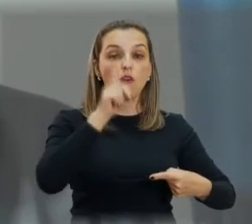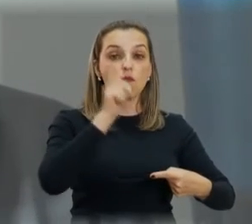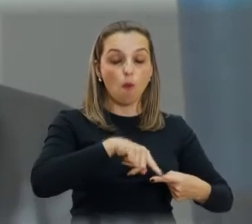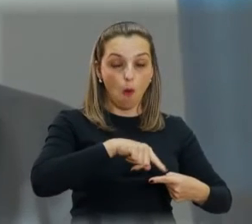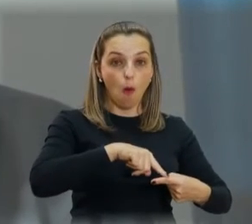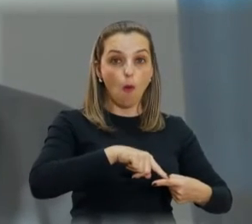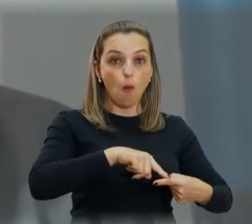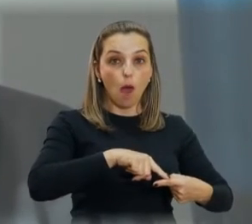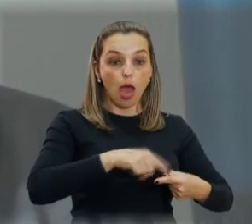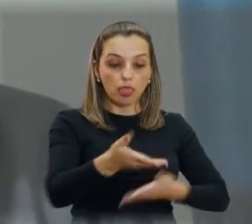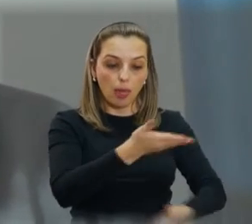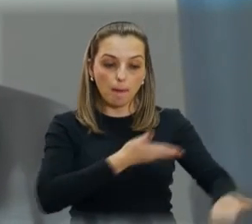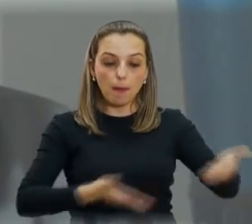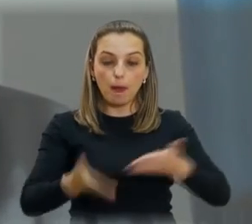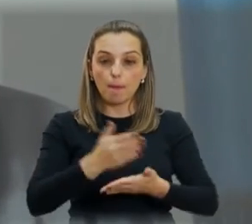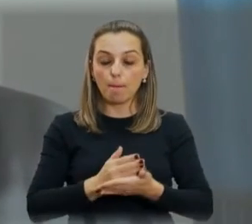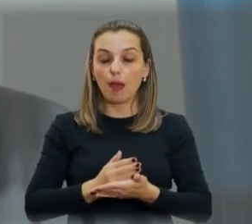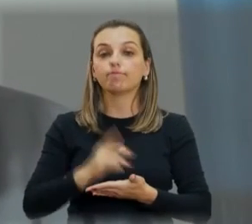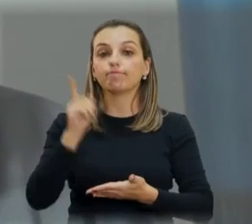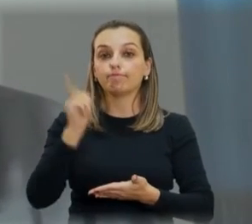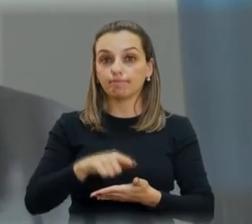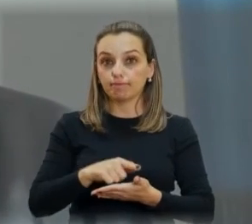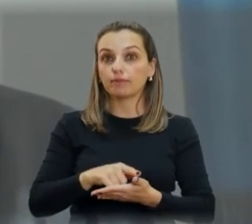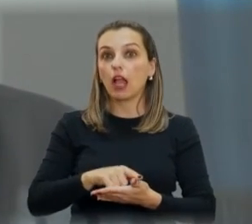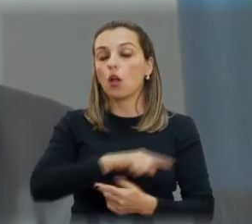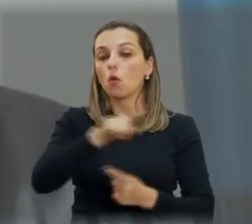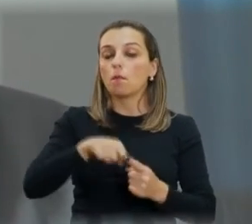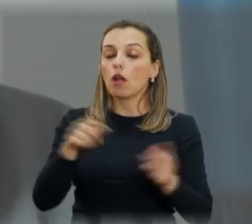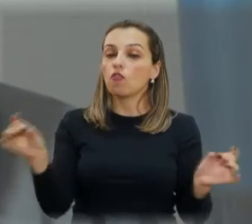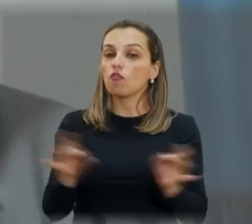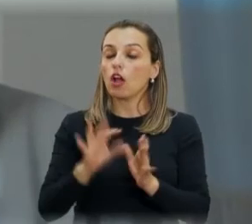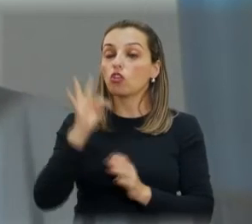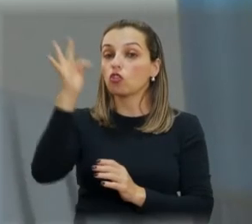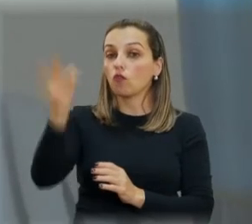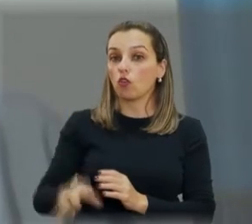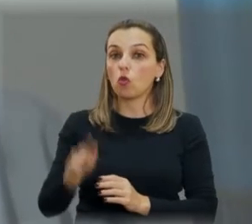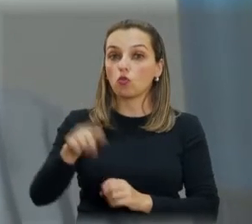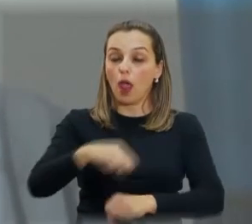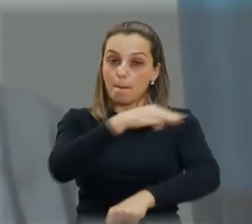A revolução do futuro será o triunfo da moral sobre a política. Boa tarde.